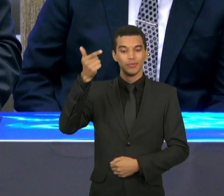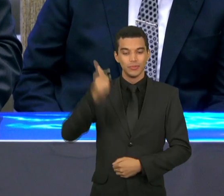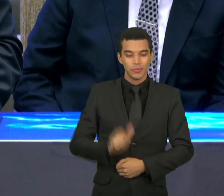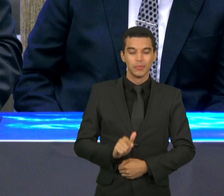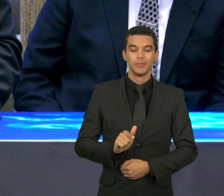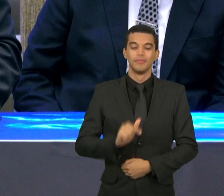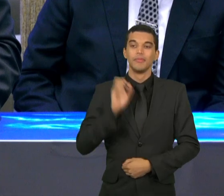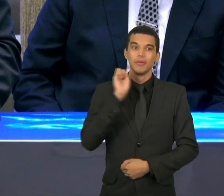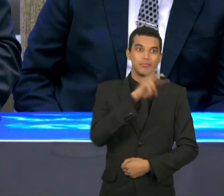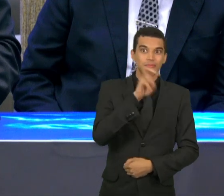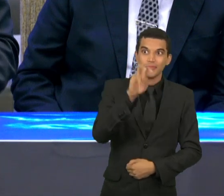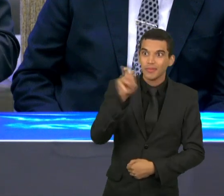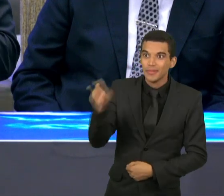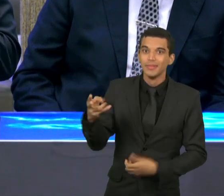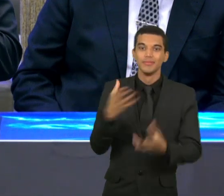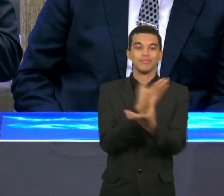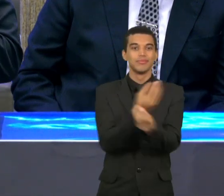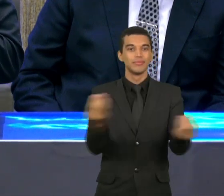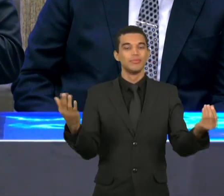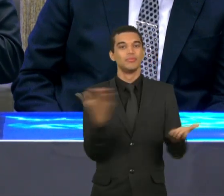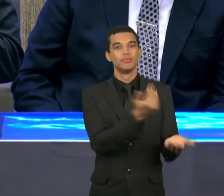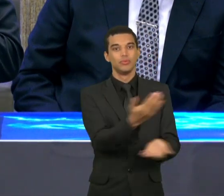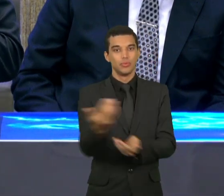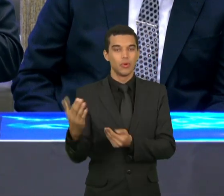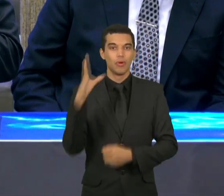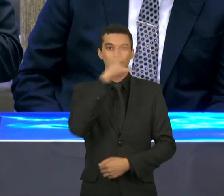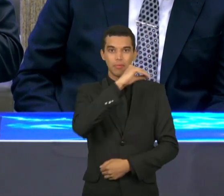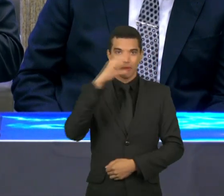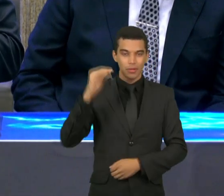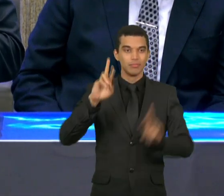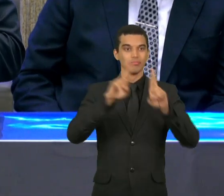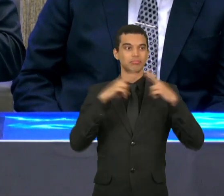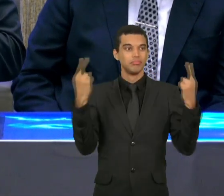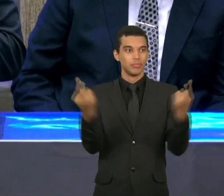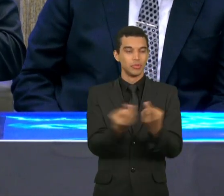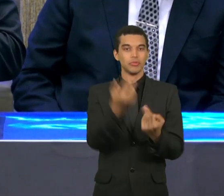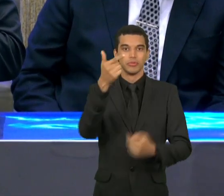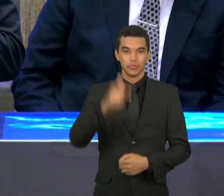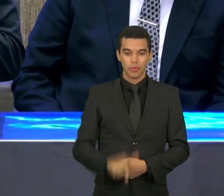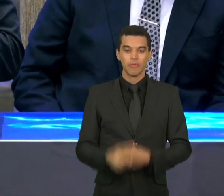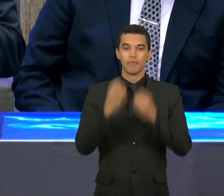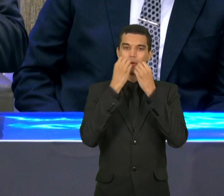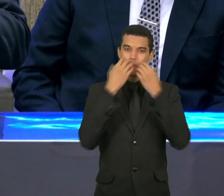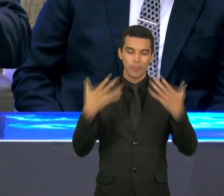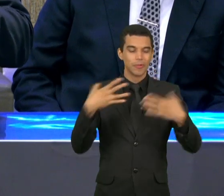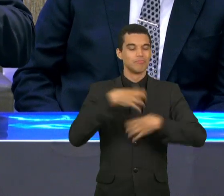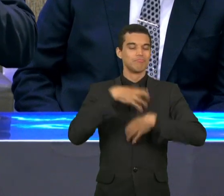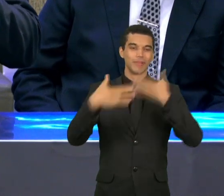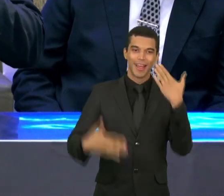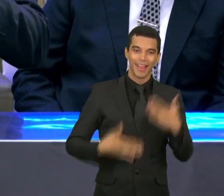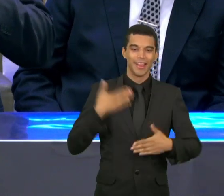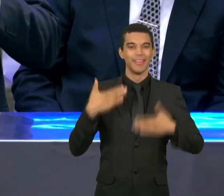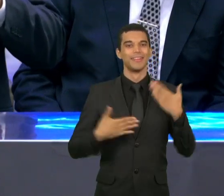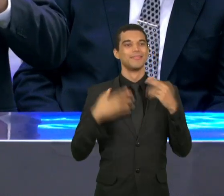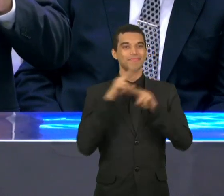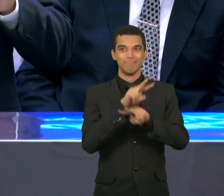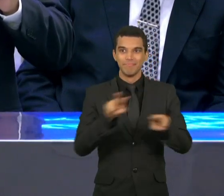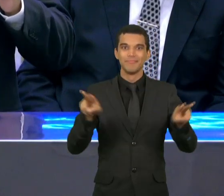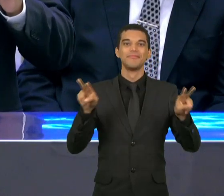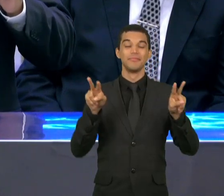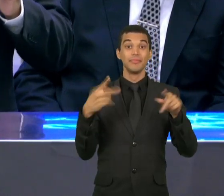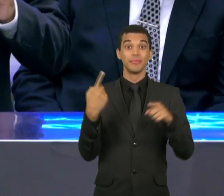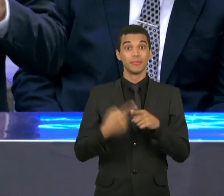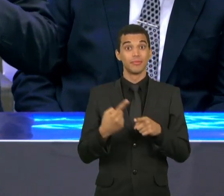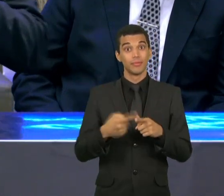ver a juventude e os adolescentes reunidos é uma alegria,